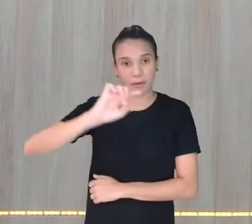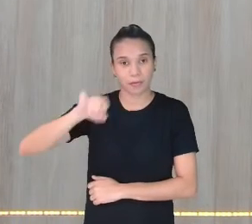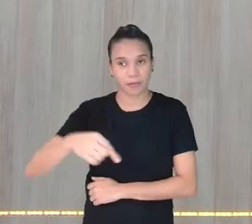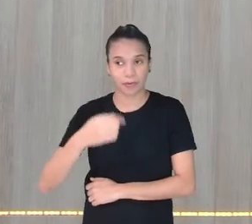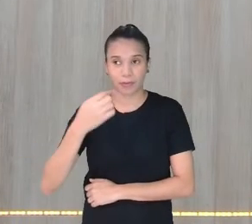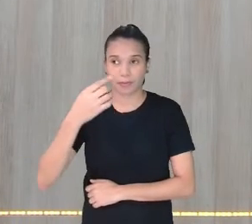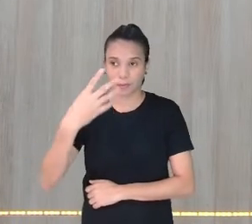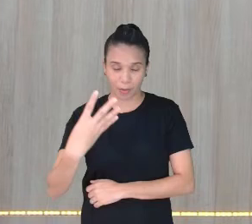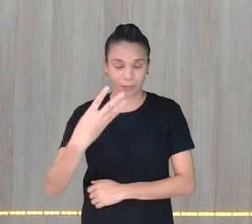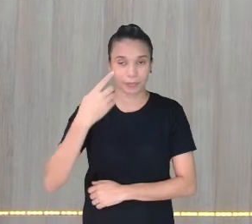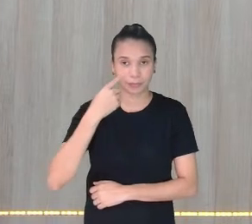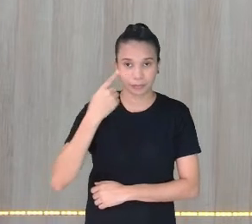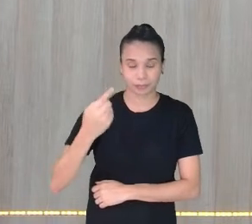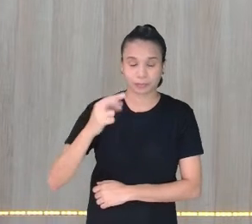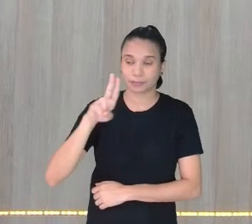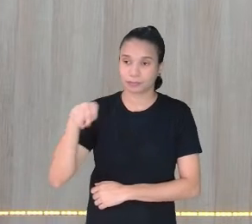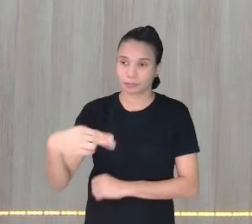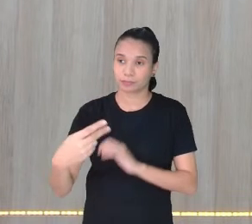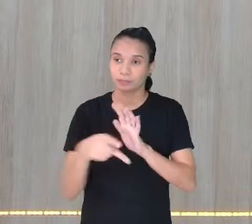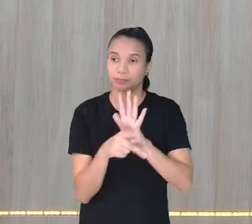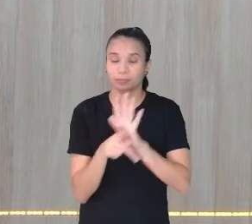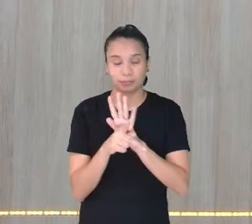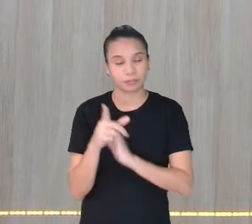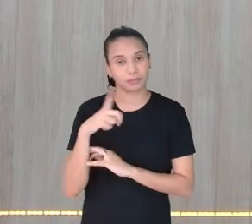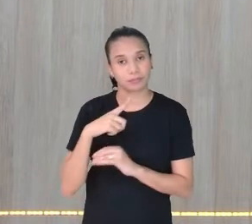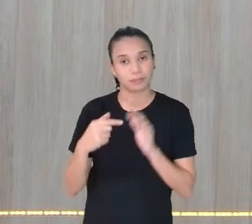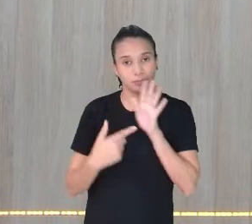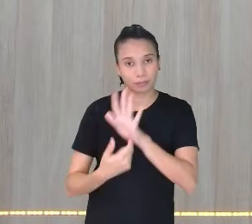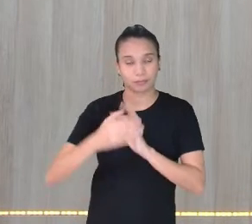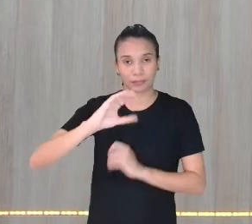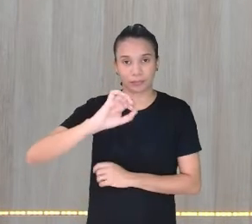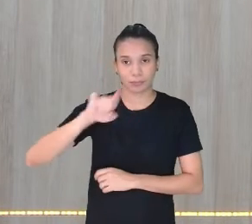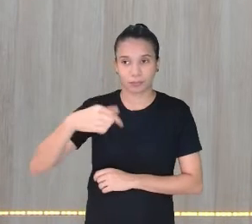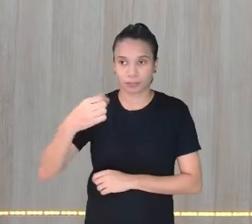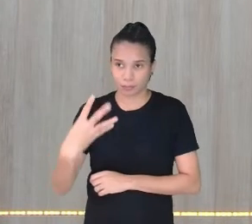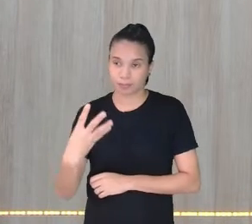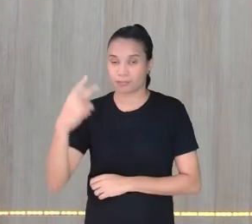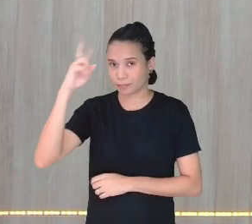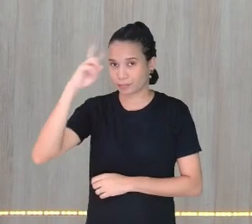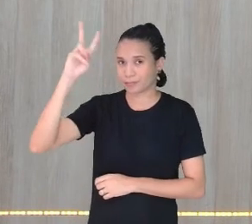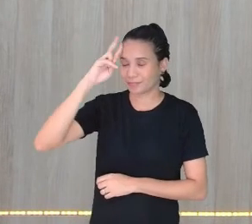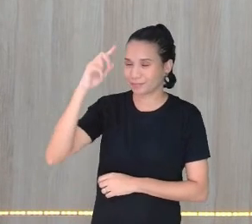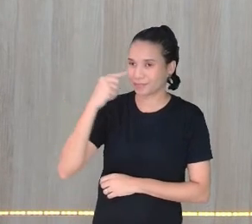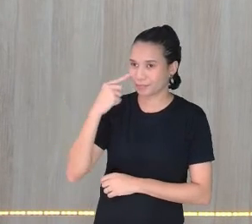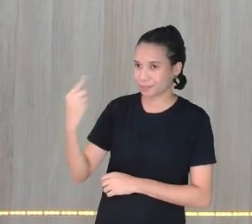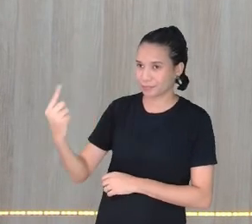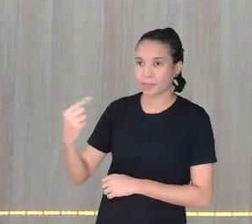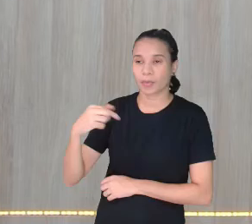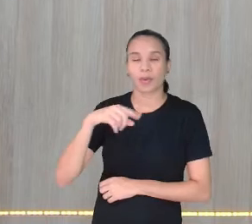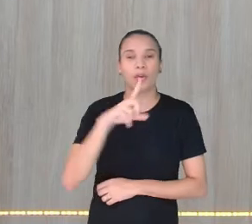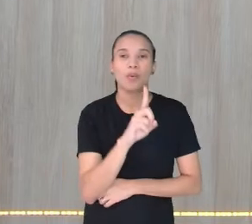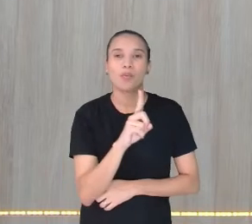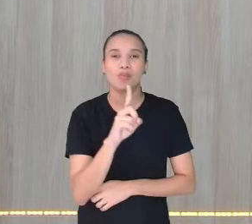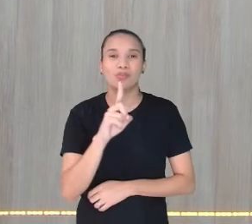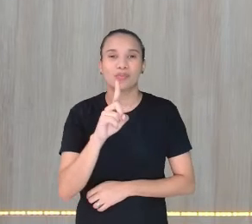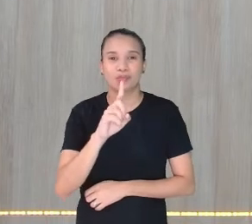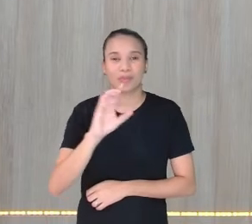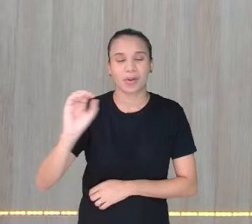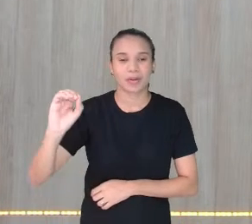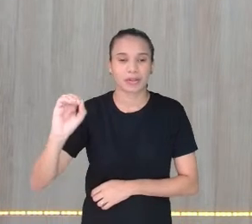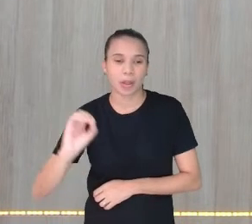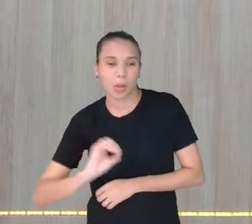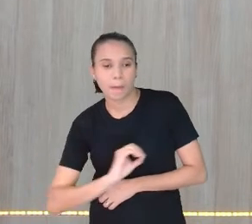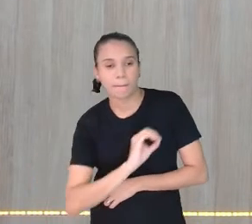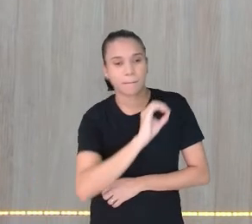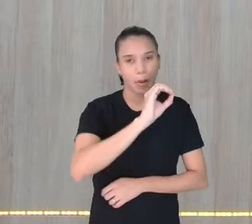você pode pegar ou o 4 décimos, que dá 0,4, lembra aqui, né? Um zero, um número depois